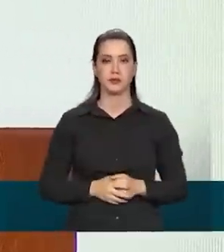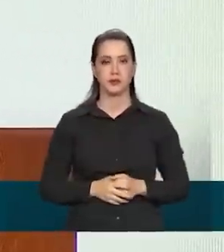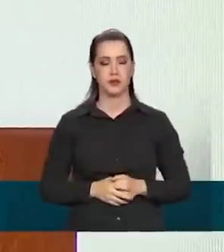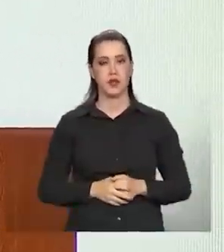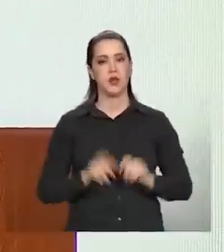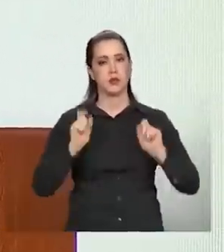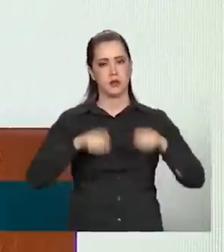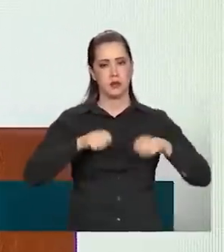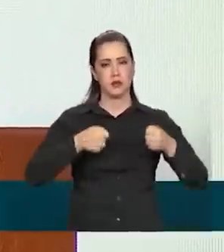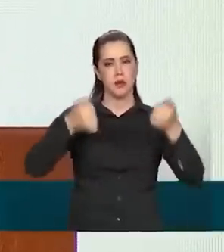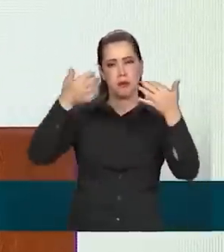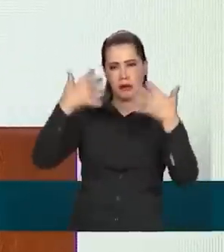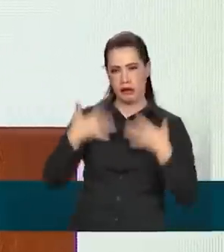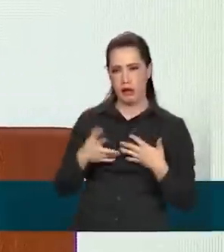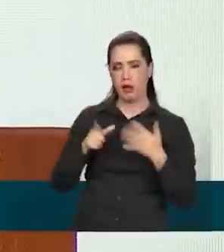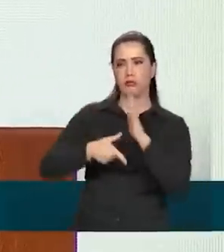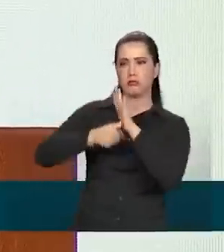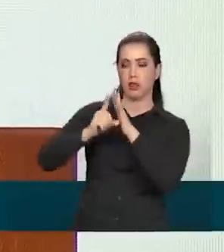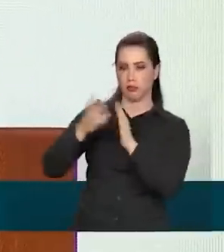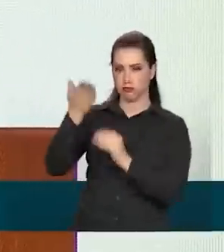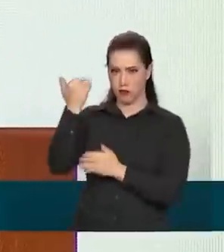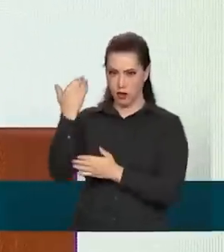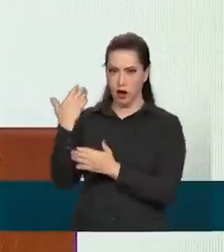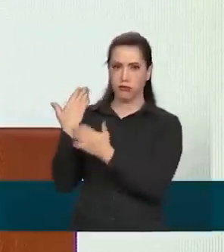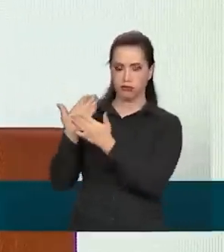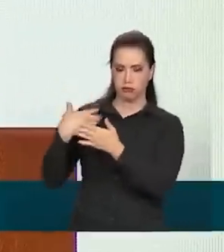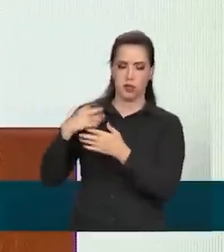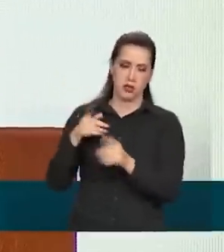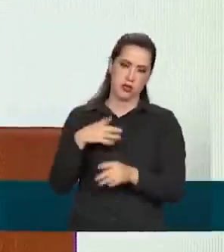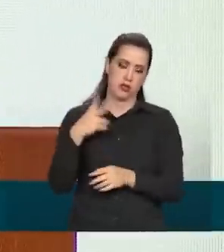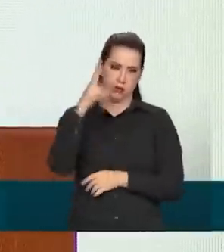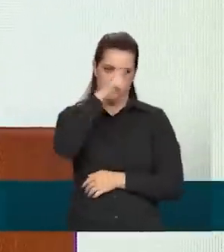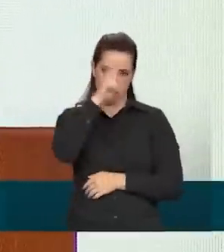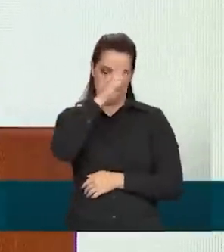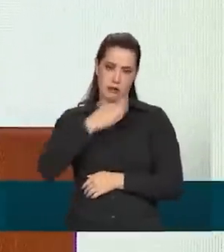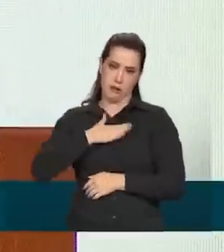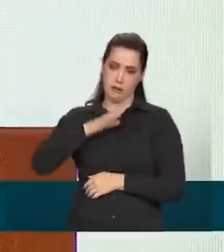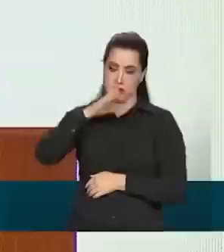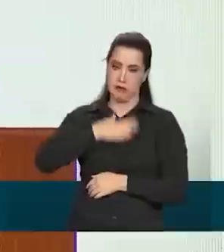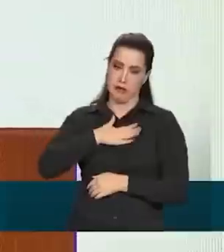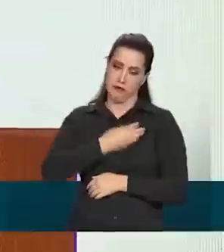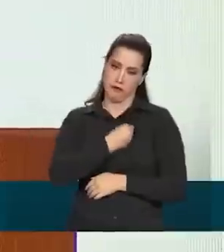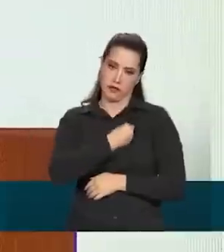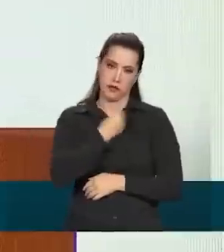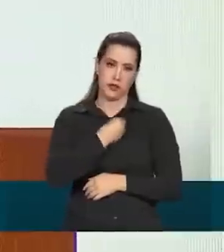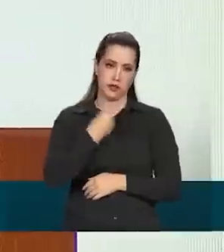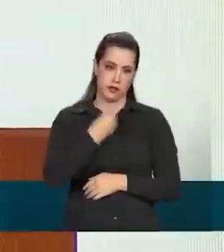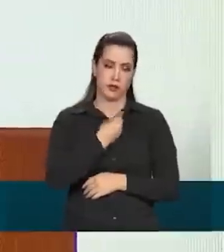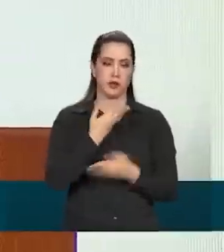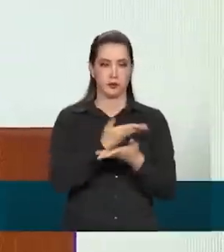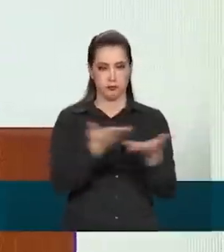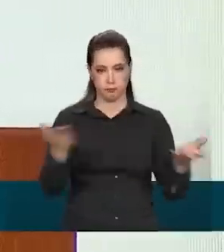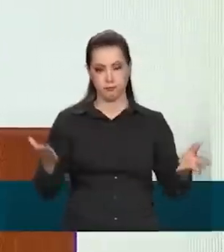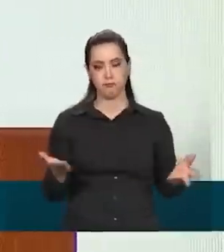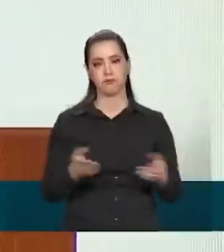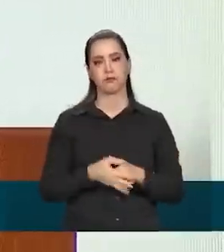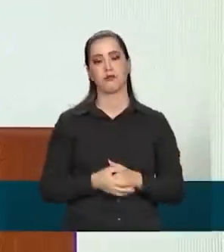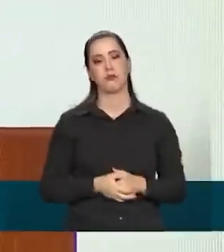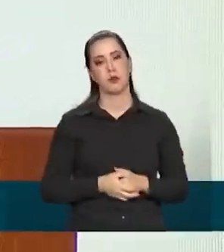Permitam-me voltar a um passado recente da minha história para compartilhar uma memória com